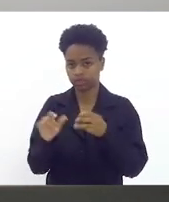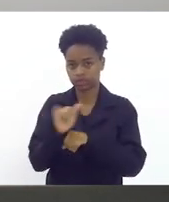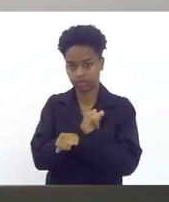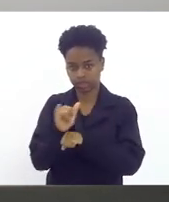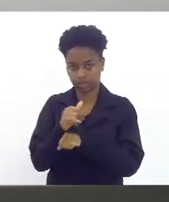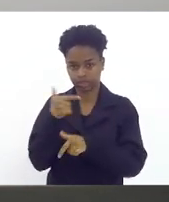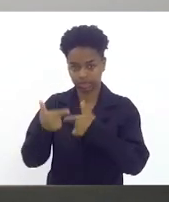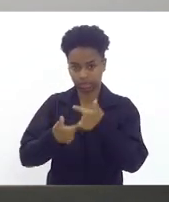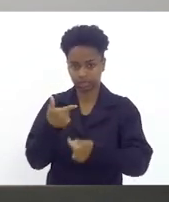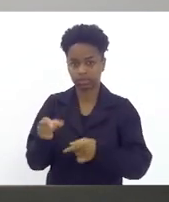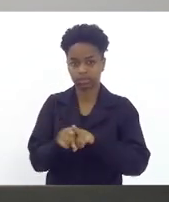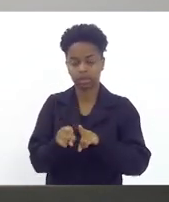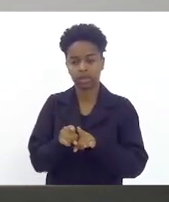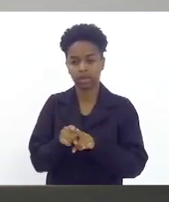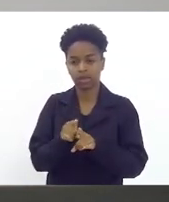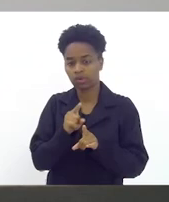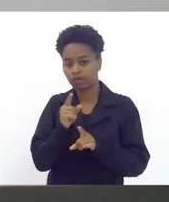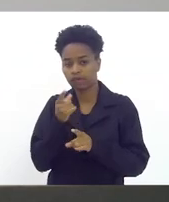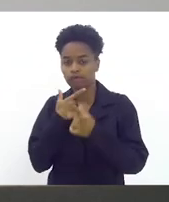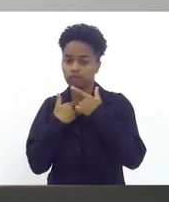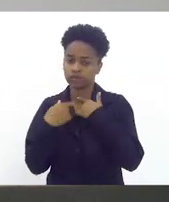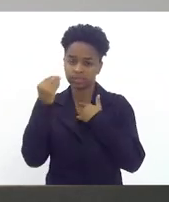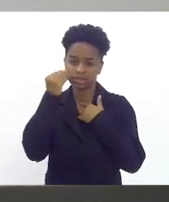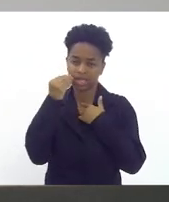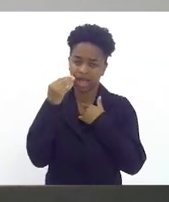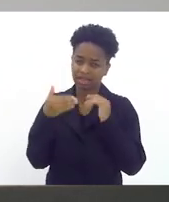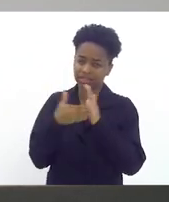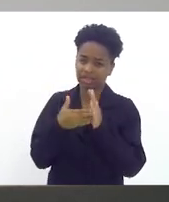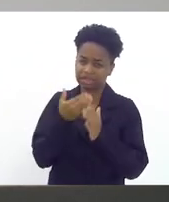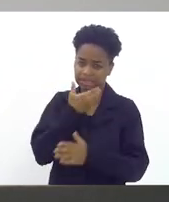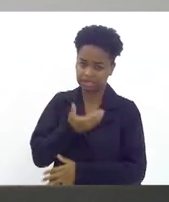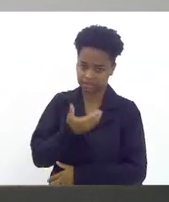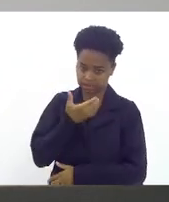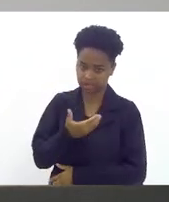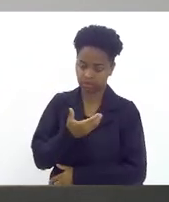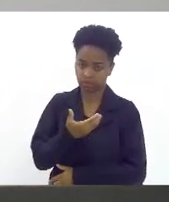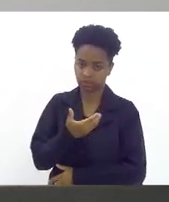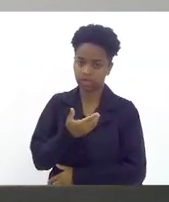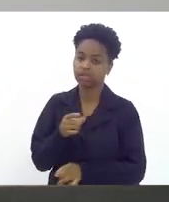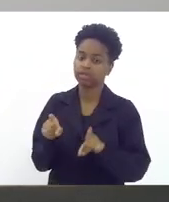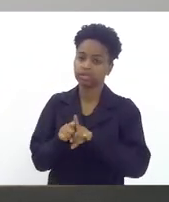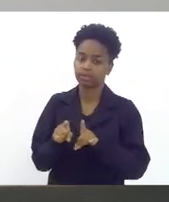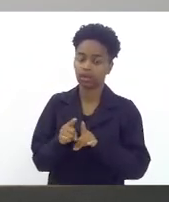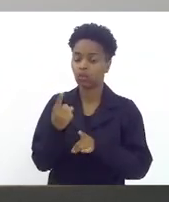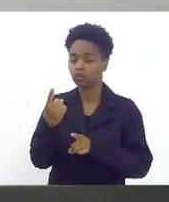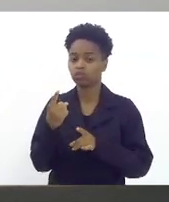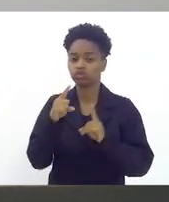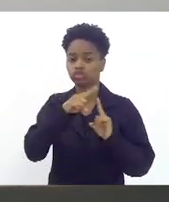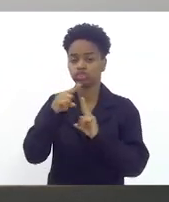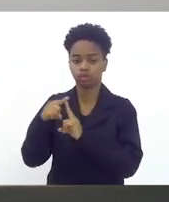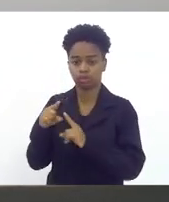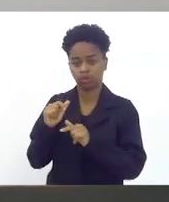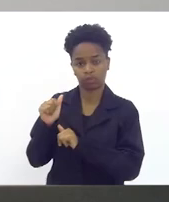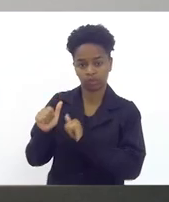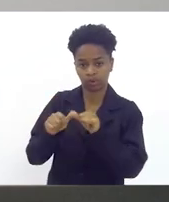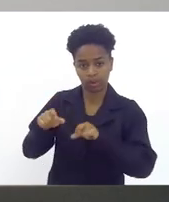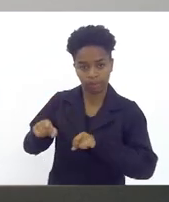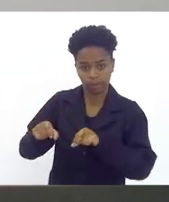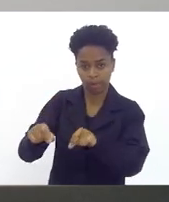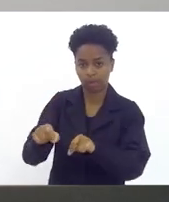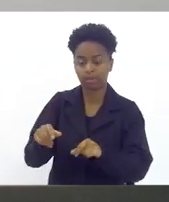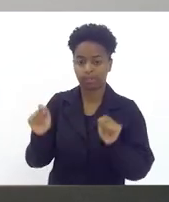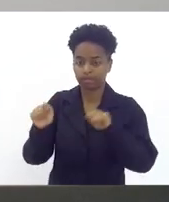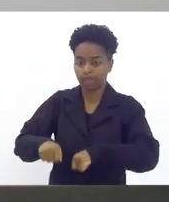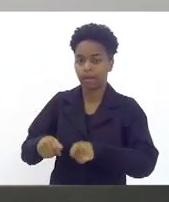trabalhando e aí a gente pretende É concluir isso até o final do ano é também ter uma modalidade de restauração aonde o próprio proprietário